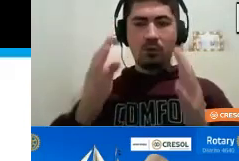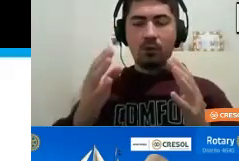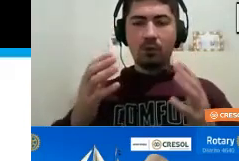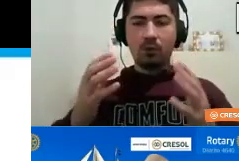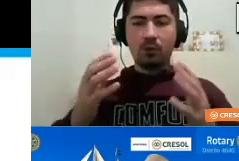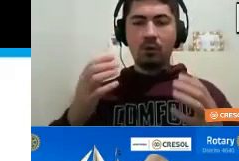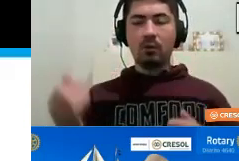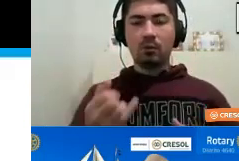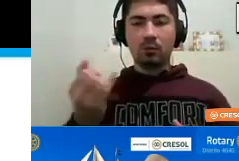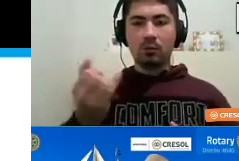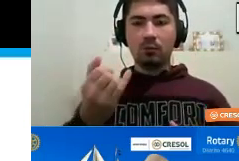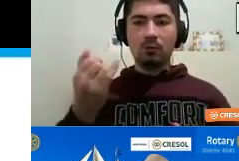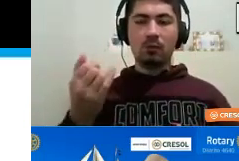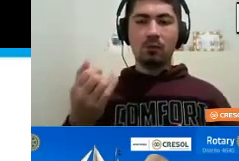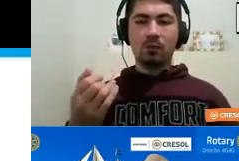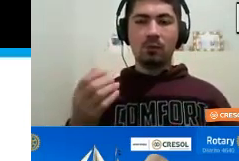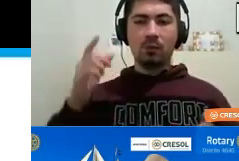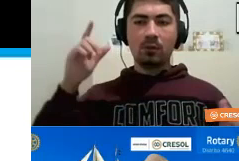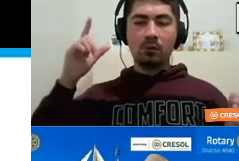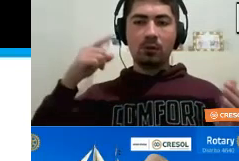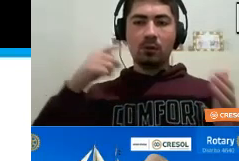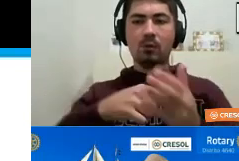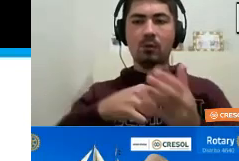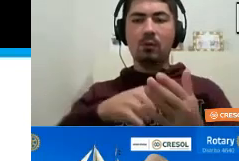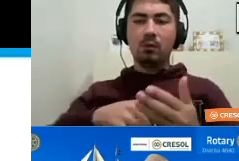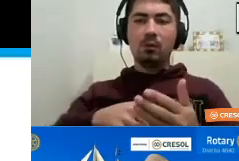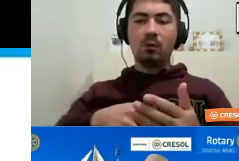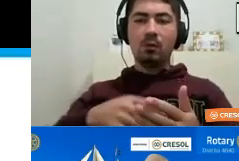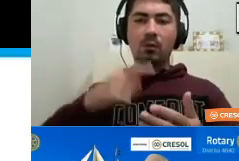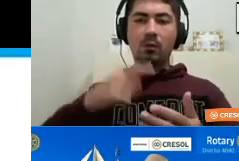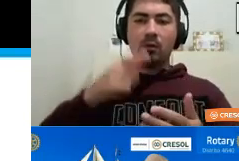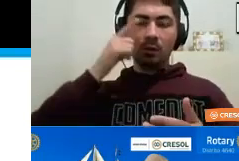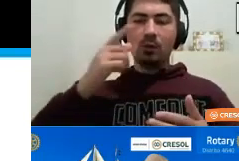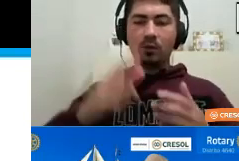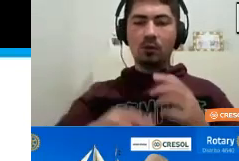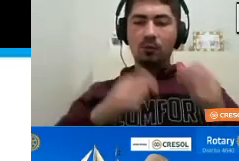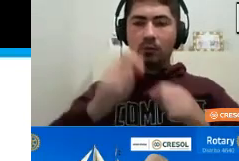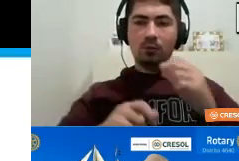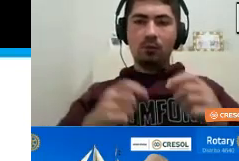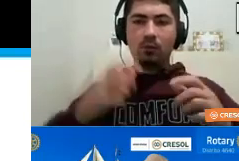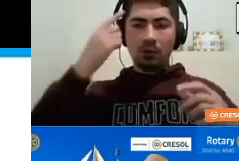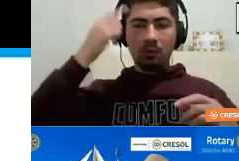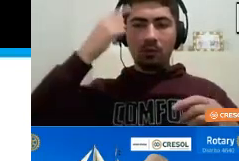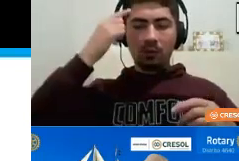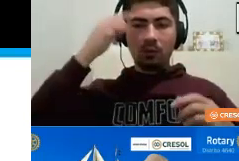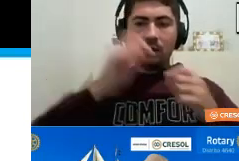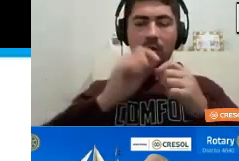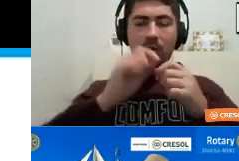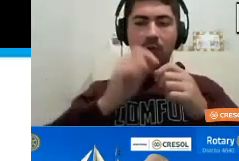basta que a gente estude as necessidades das nossas comunidades e comecemos a pensar em fazer algo um